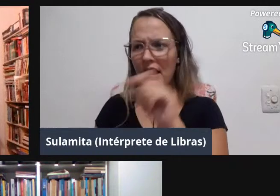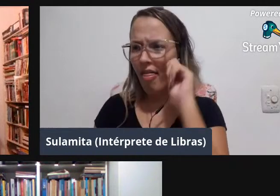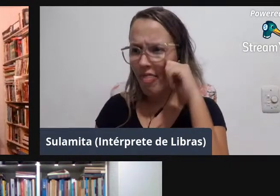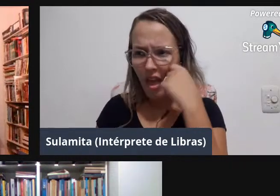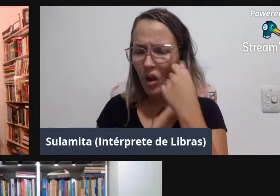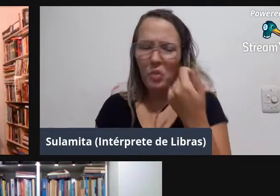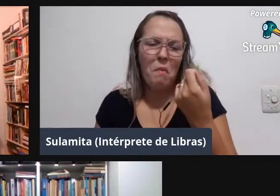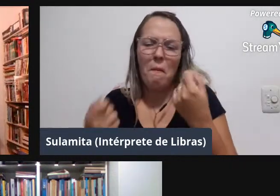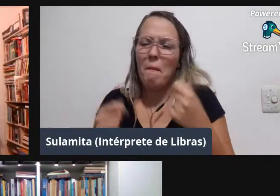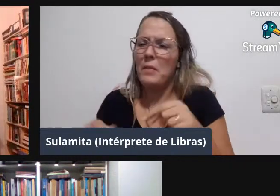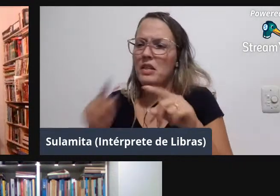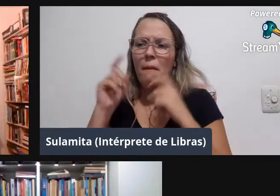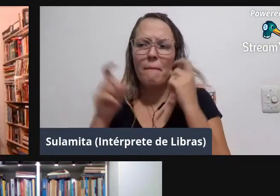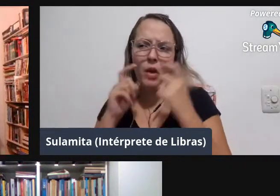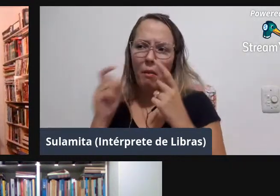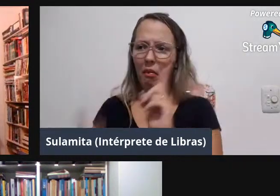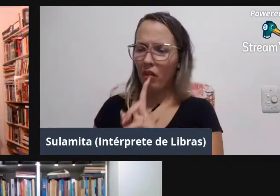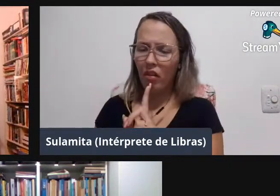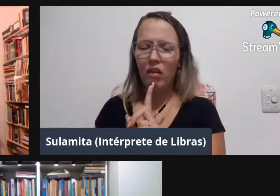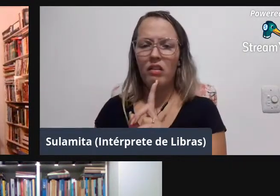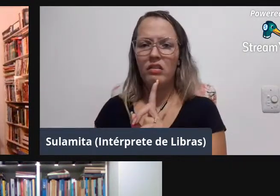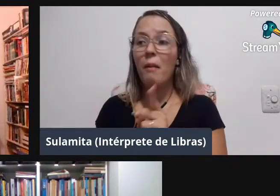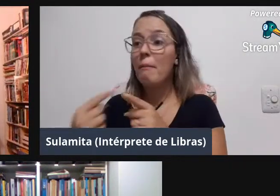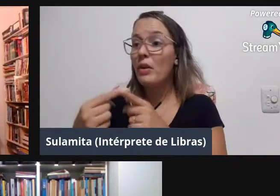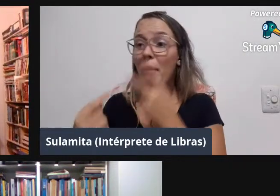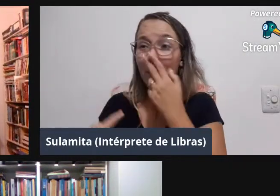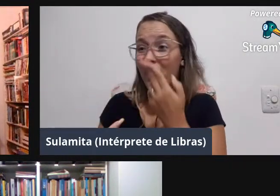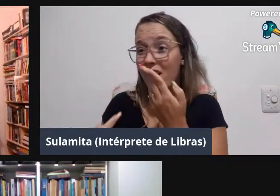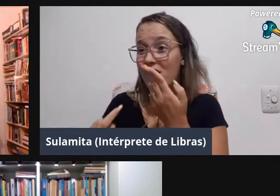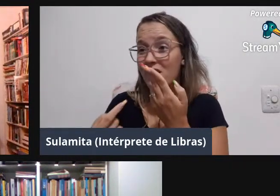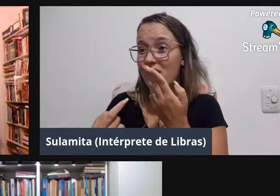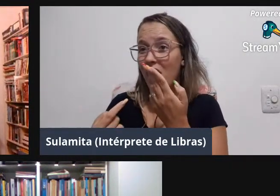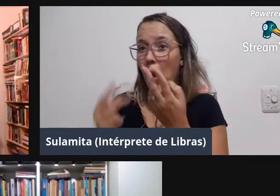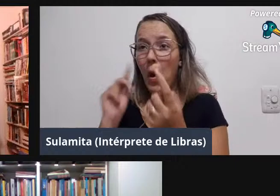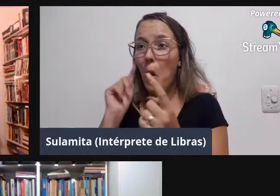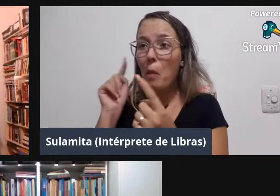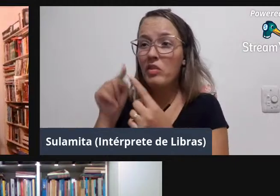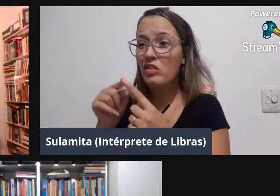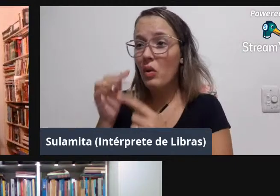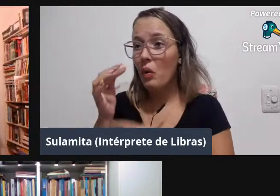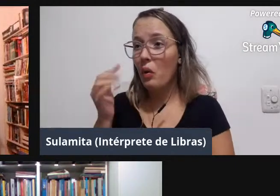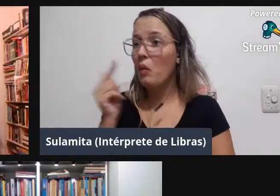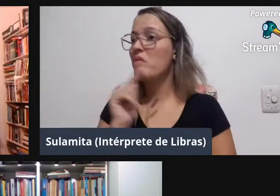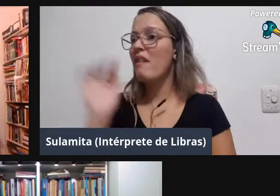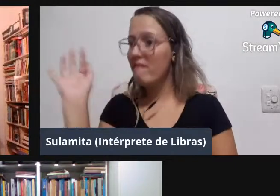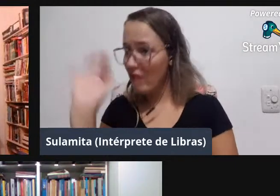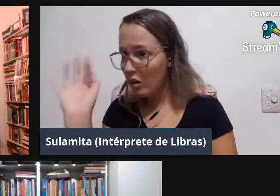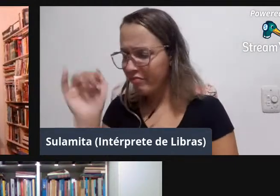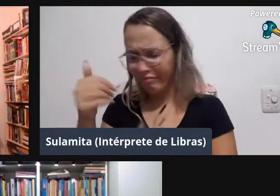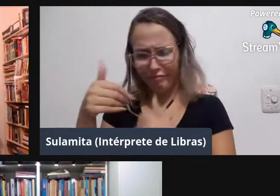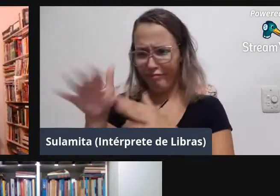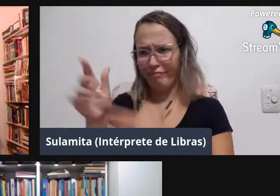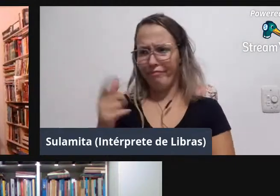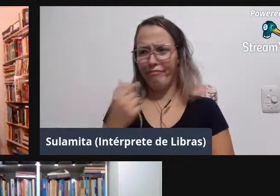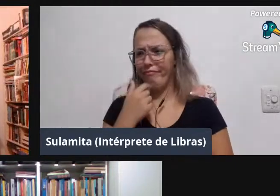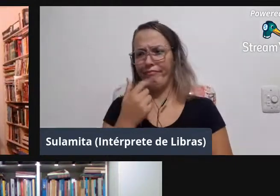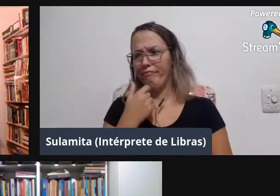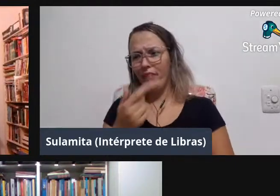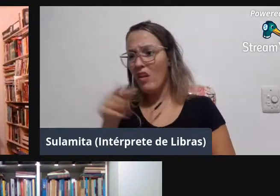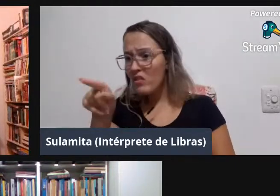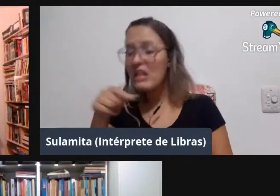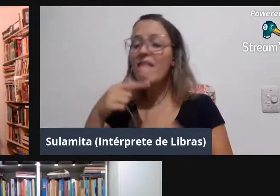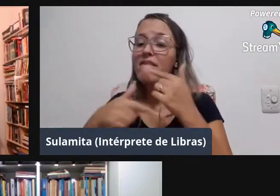preocupar, tipo, não faz parte do horizonte de vocês ir para a universidade. Não faz parte do horizonte, faz parte, né? Vocês vão